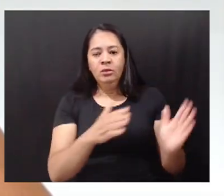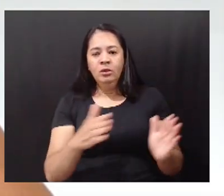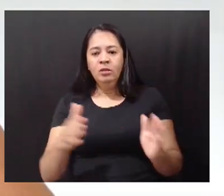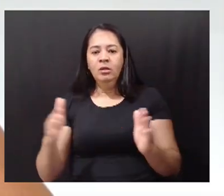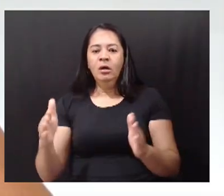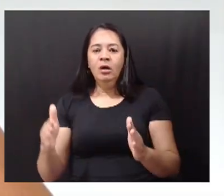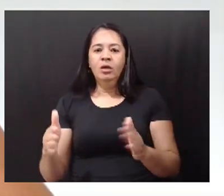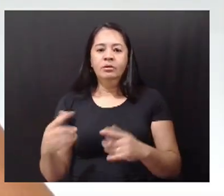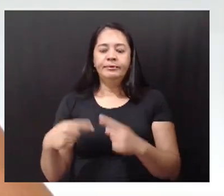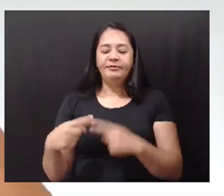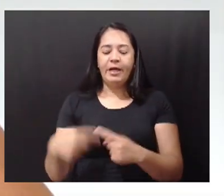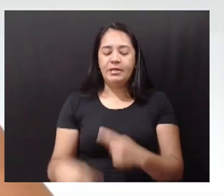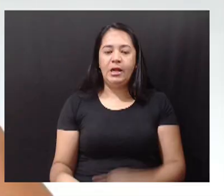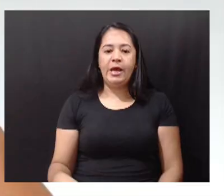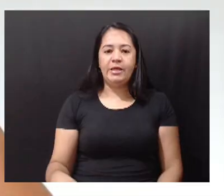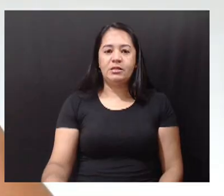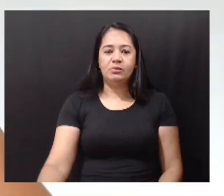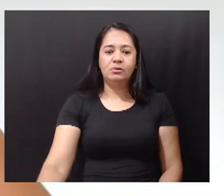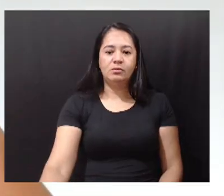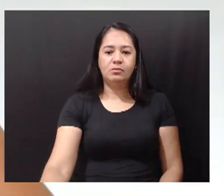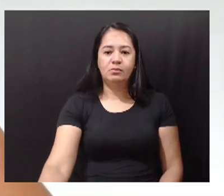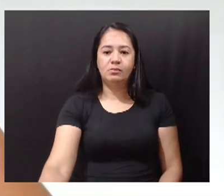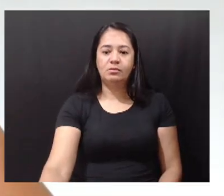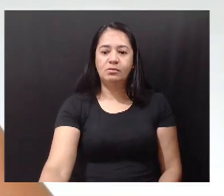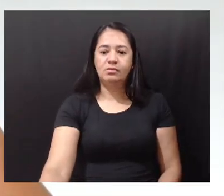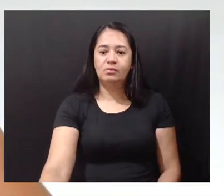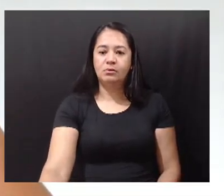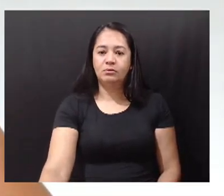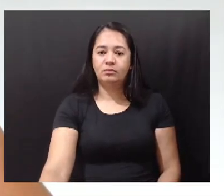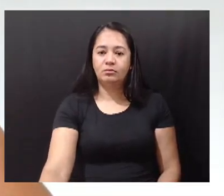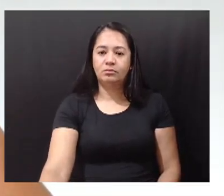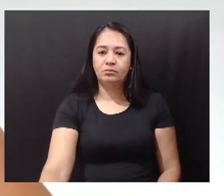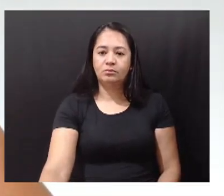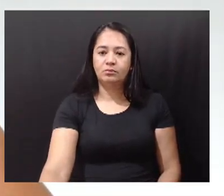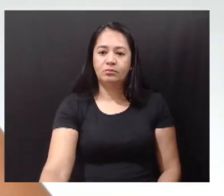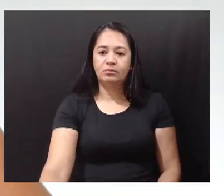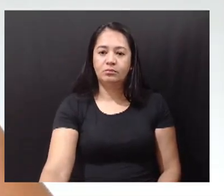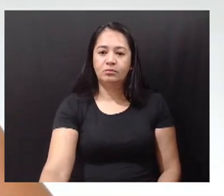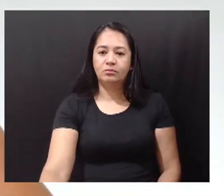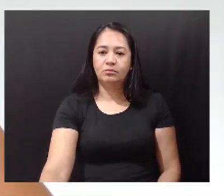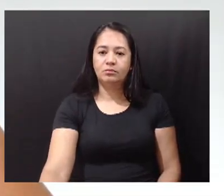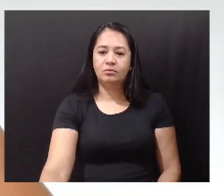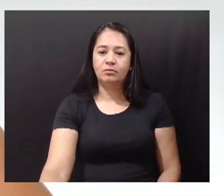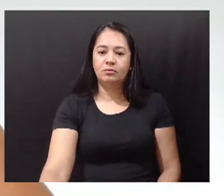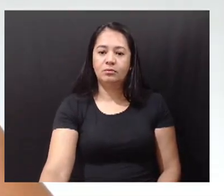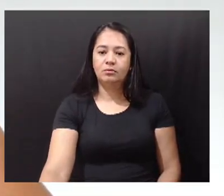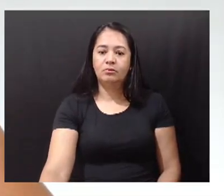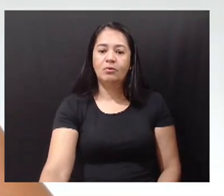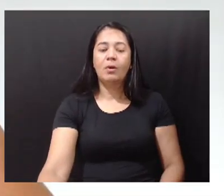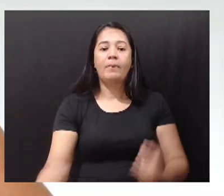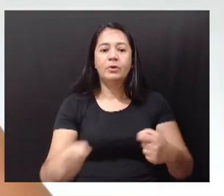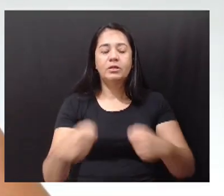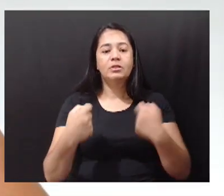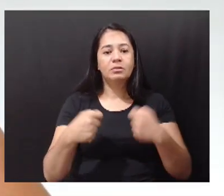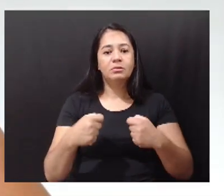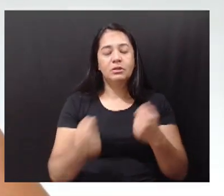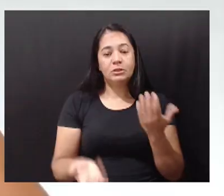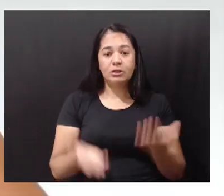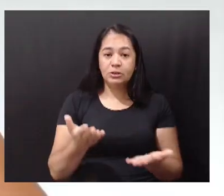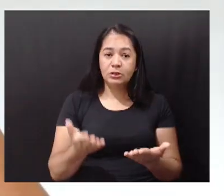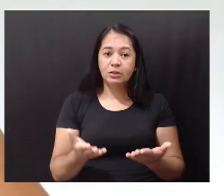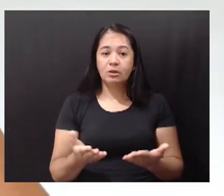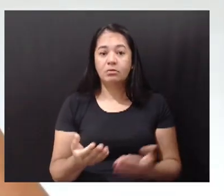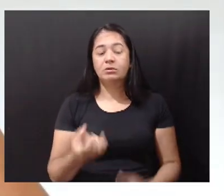dias da tecnologia, se não tiver esse equilíbrio, realmente vai ser realmente uma sociedade adoecida por falta desse equilíbrio